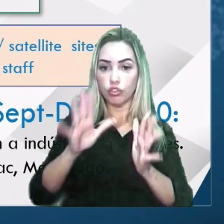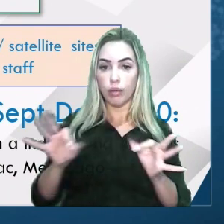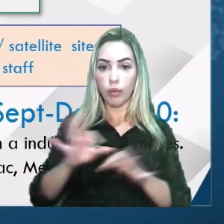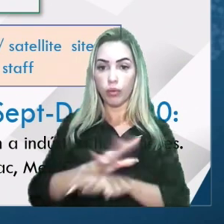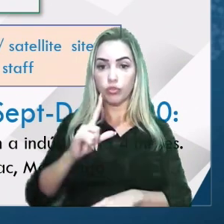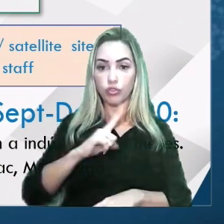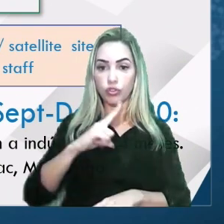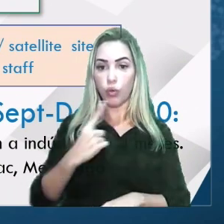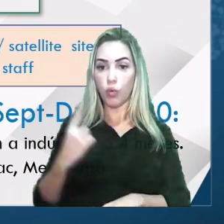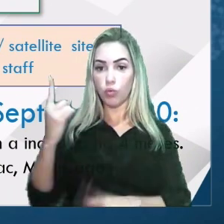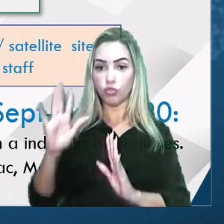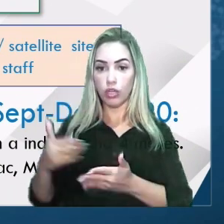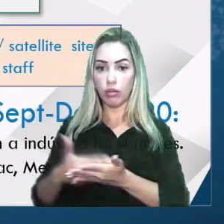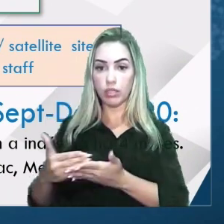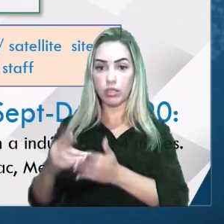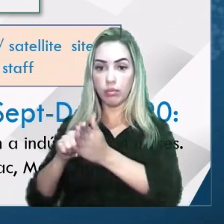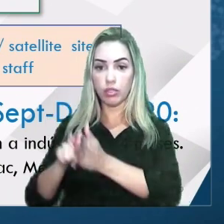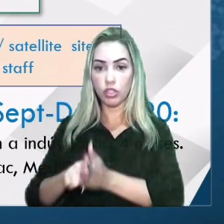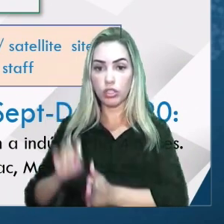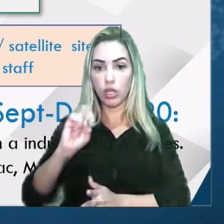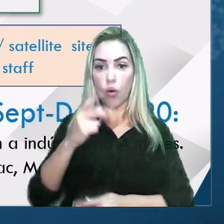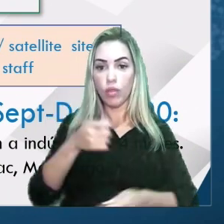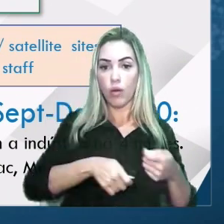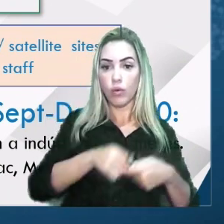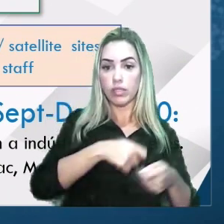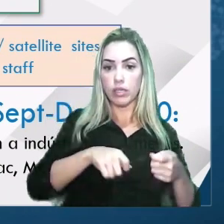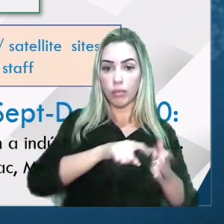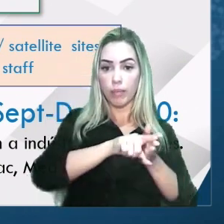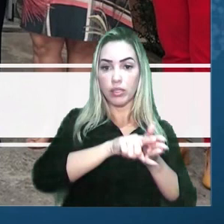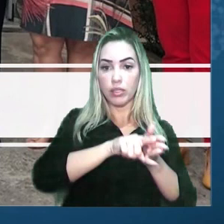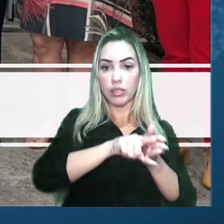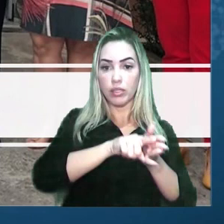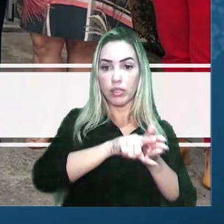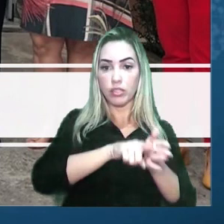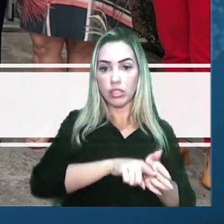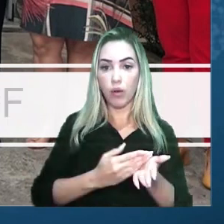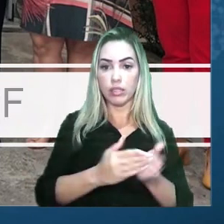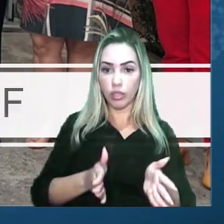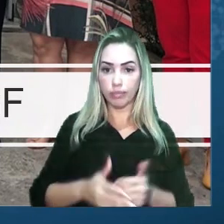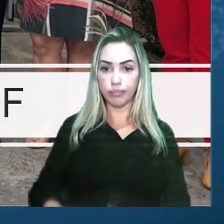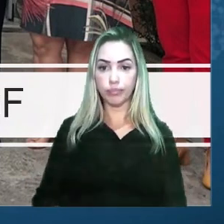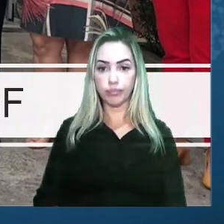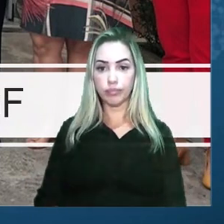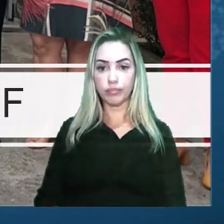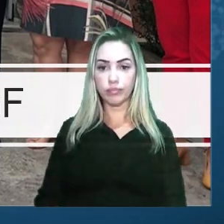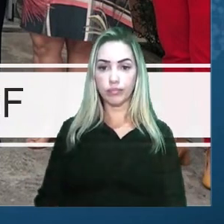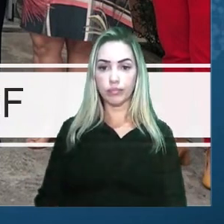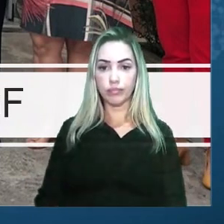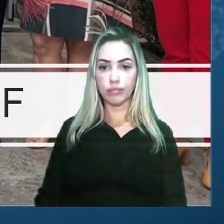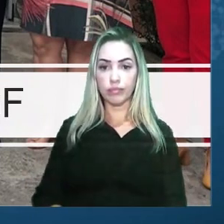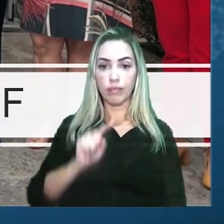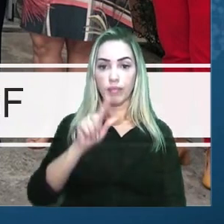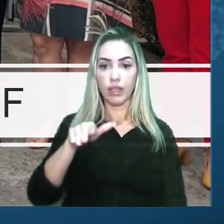conduzindo pesquisa ou negociando pesquisas a serem iniciadas. Esse é um centro que nós